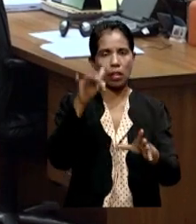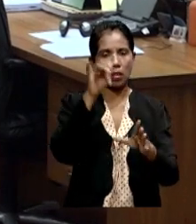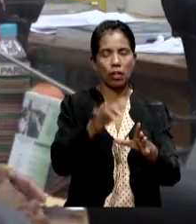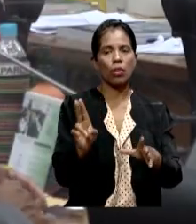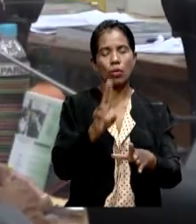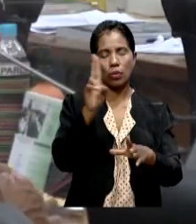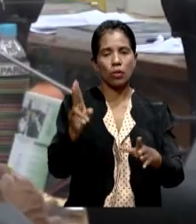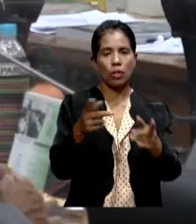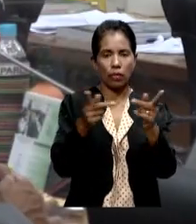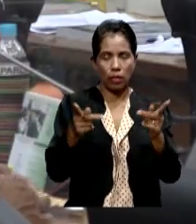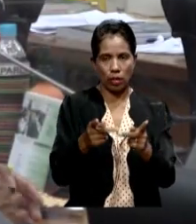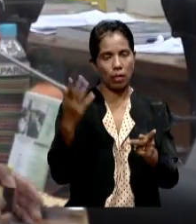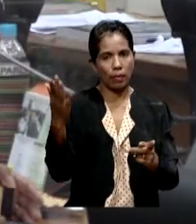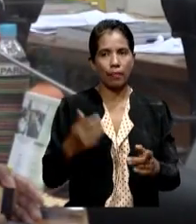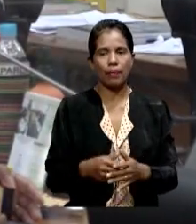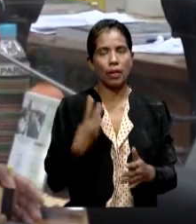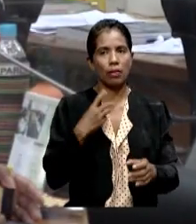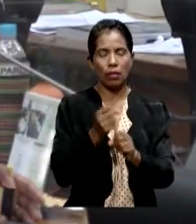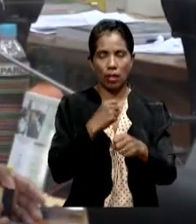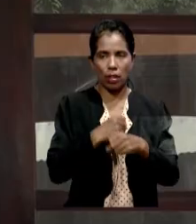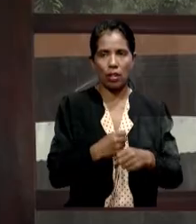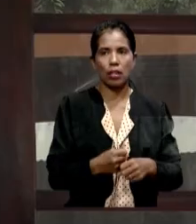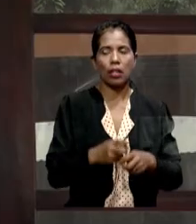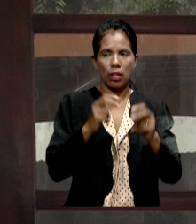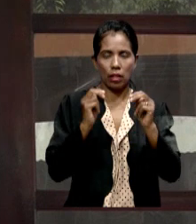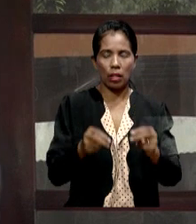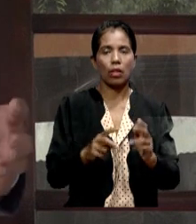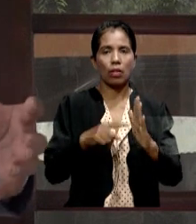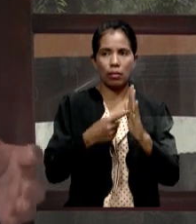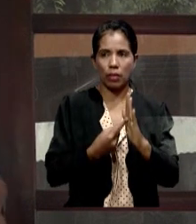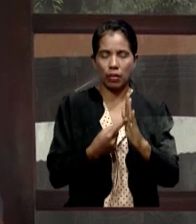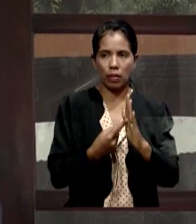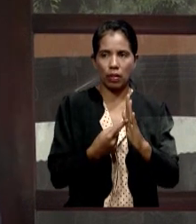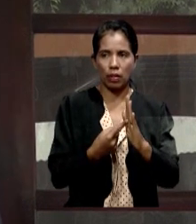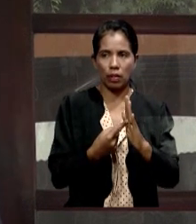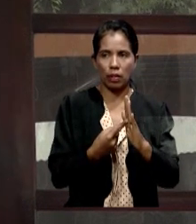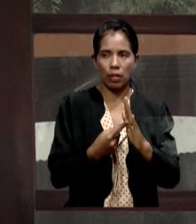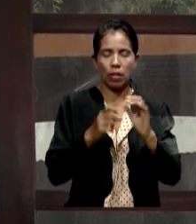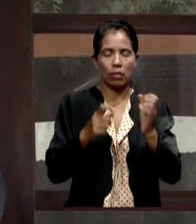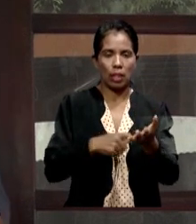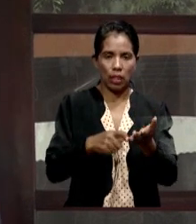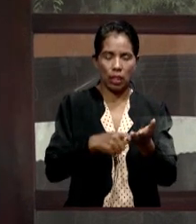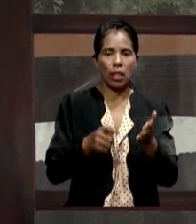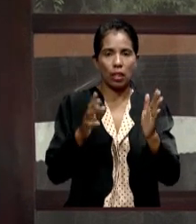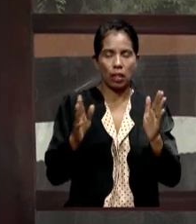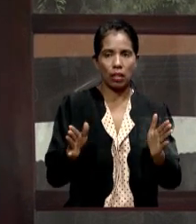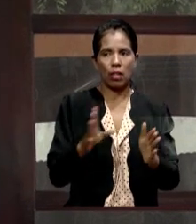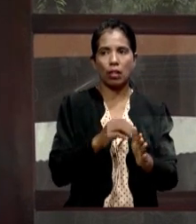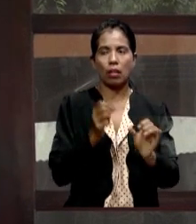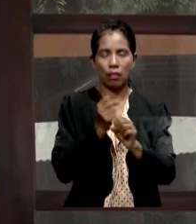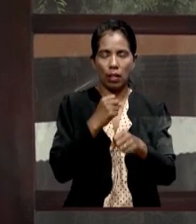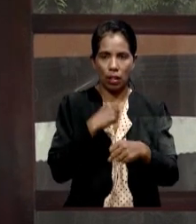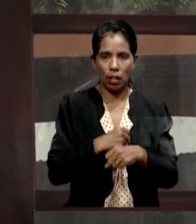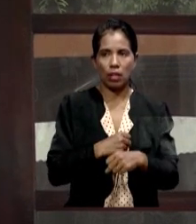ba construção ne. Antes atu halo atribuição, tem que ir ao Uruguai, levantamento técnico, nebe maka tem halo